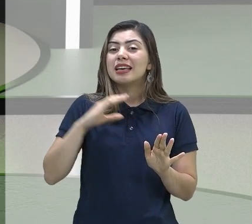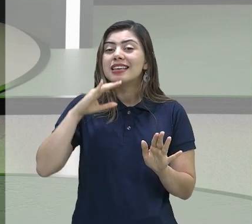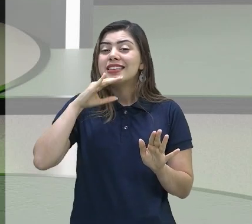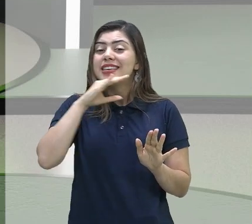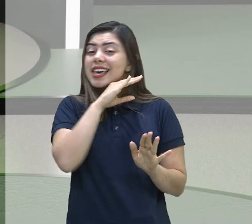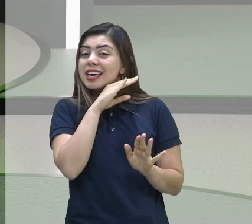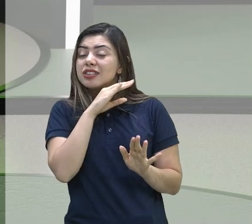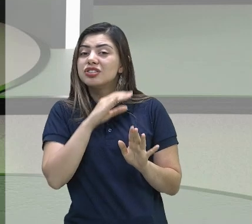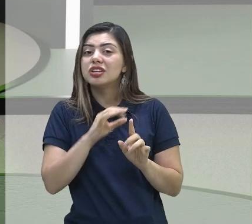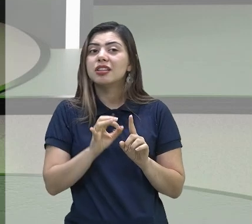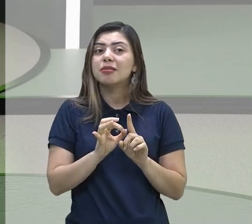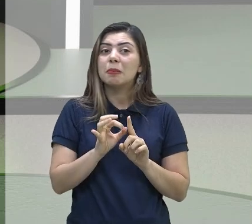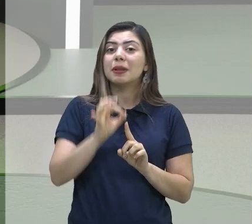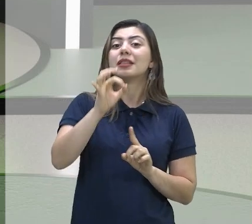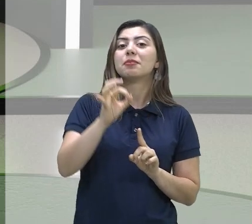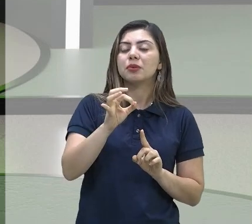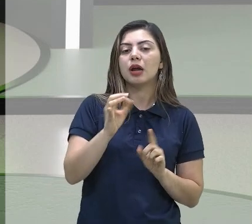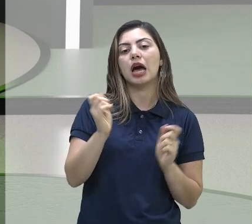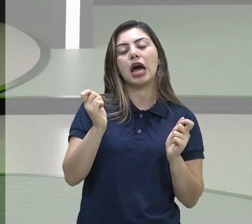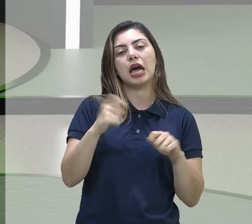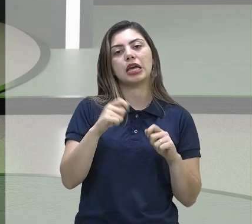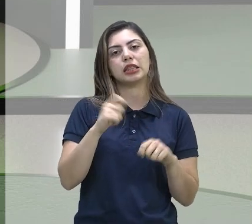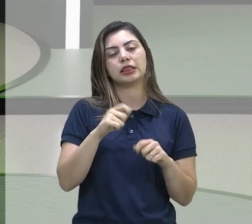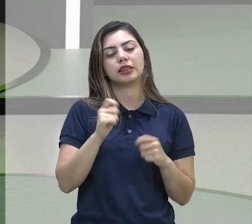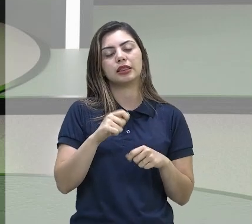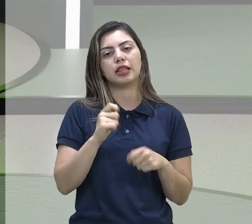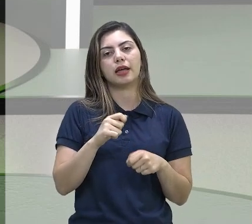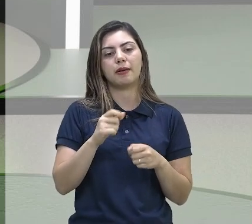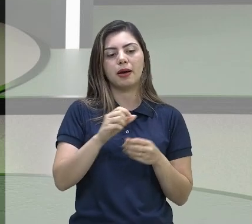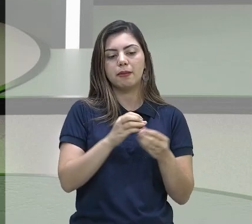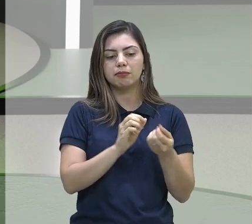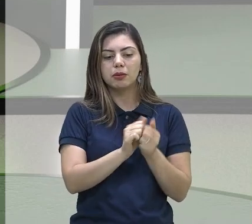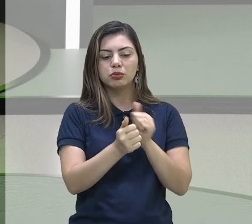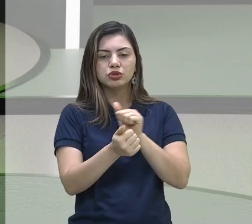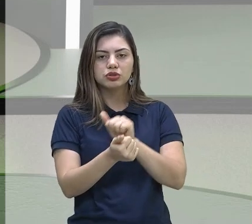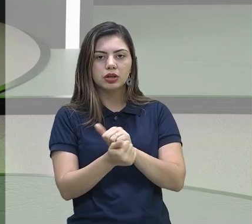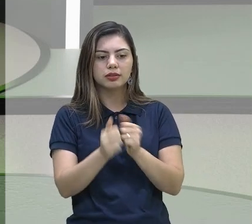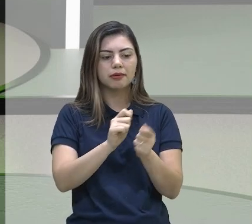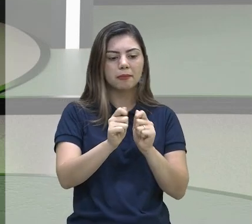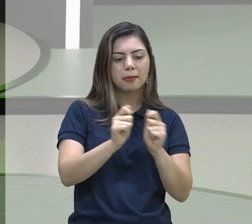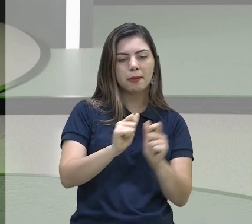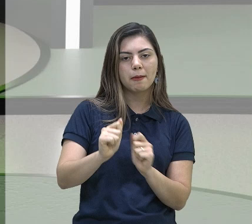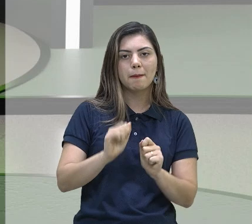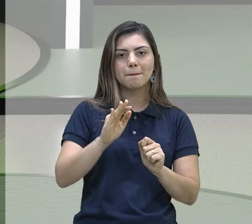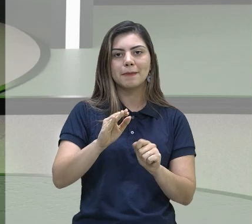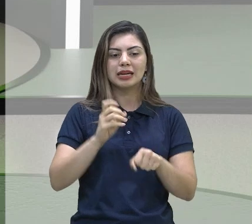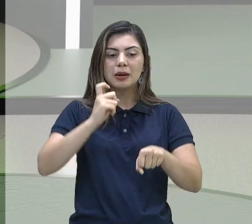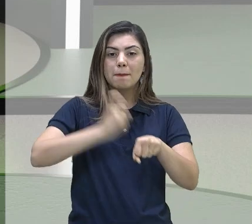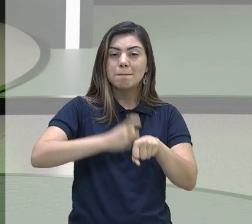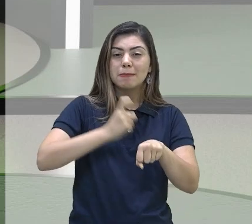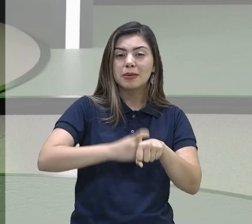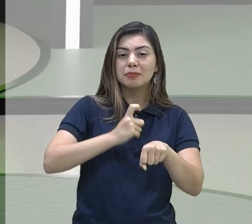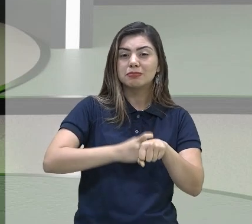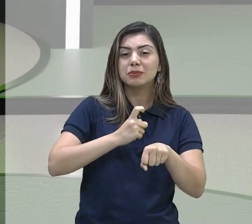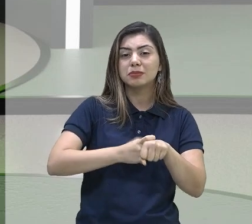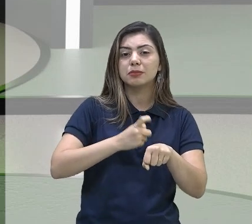E eles se solidificam quando resfriados. Agora, os